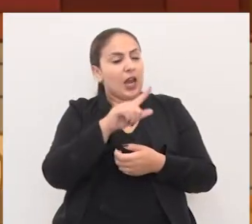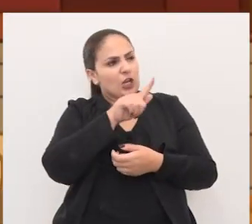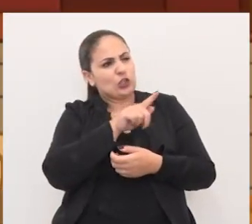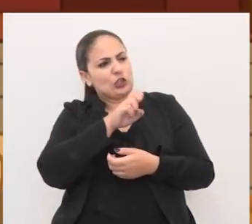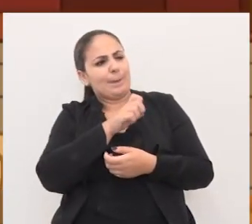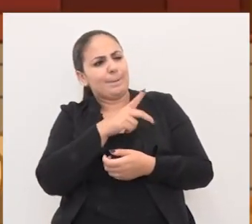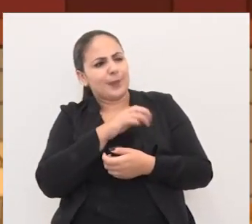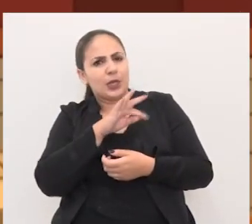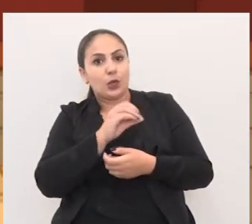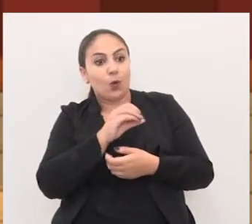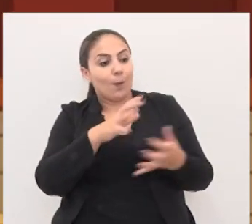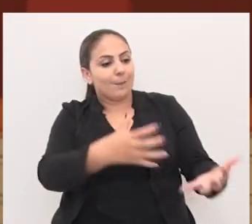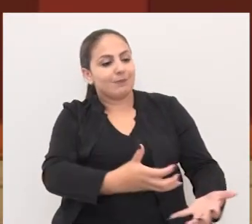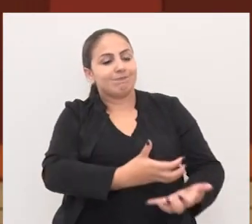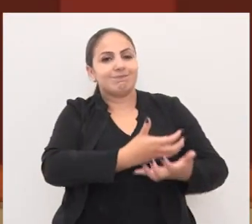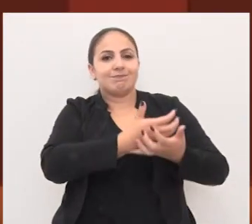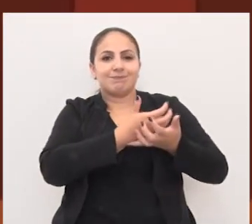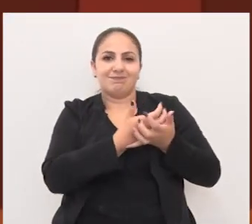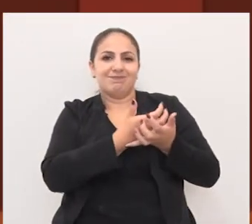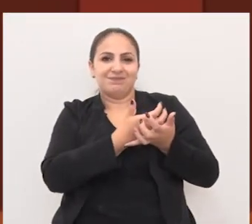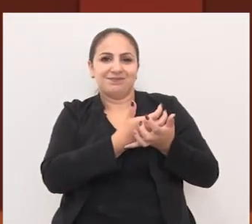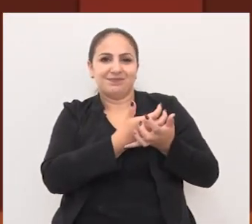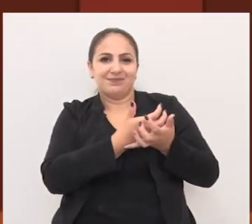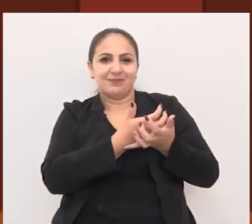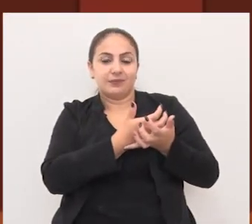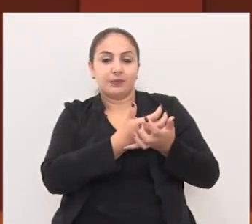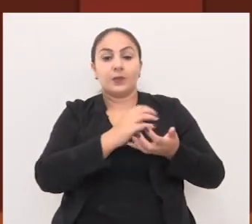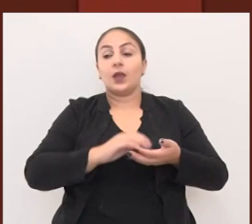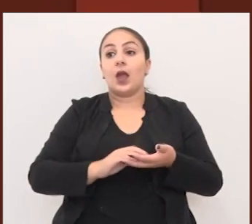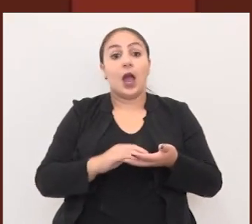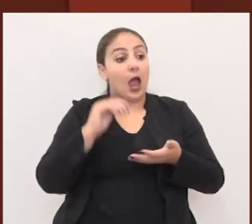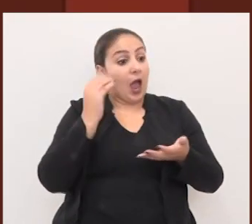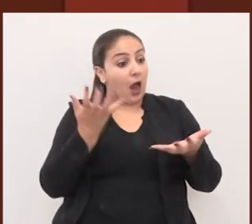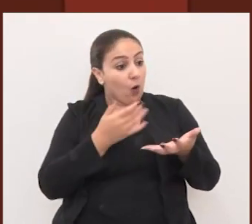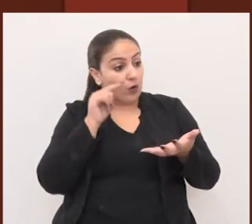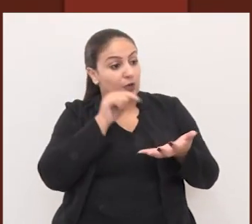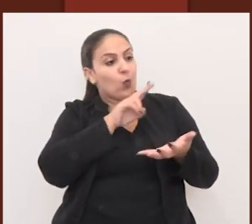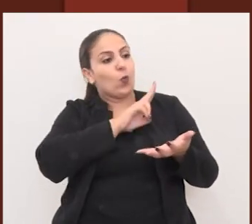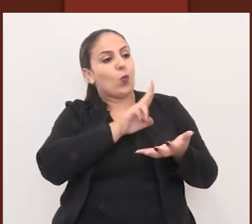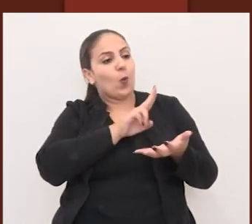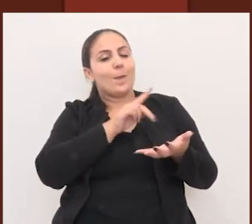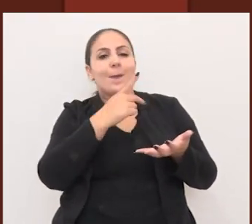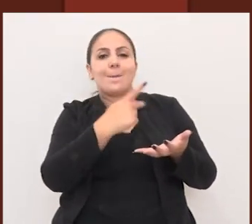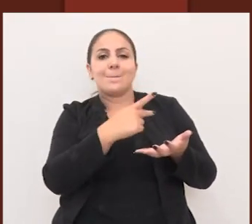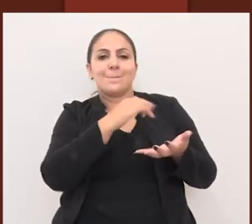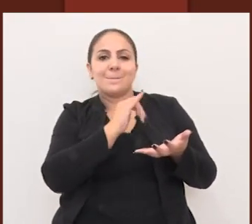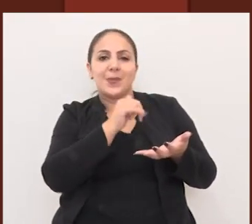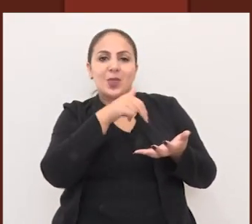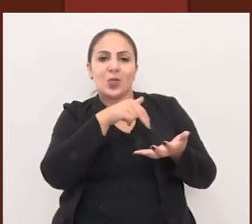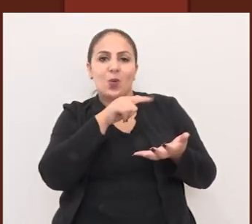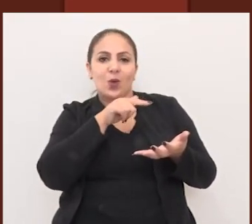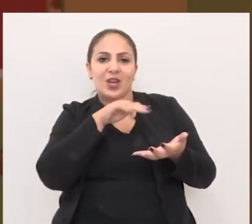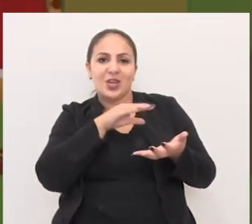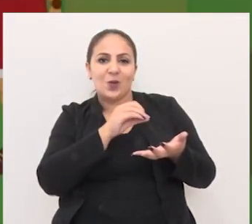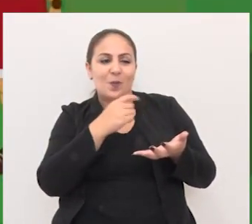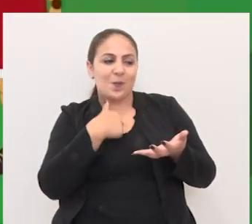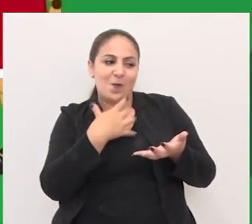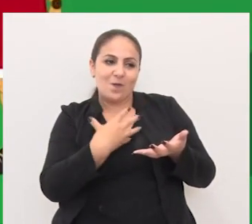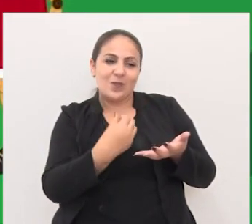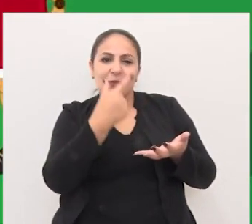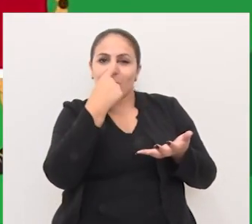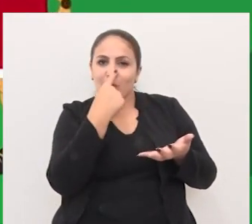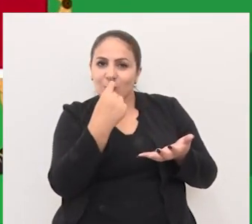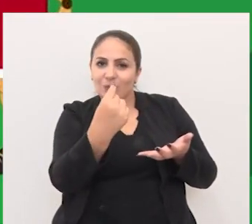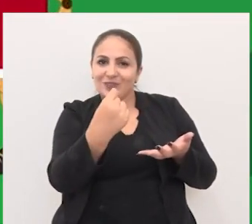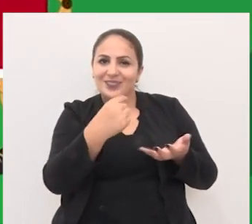Gepeto pegou o boneco nos braços. De agora em diante, o seu nome será Pinóquio, meu filho. Com a